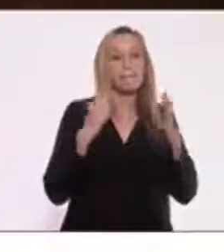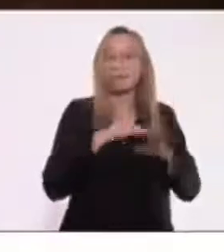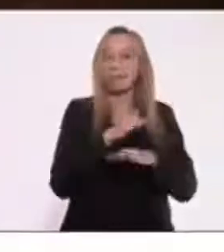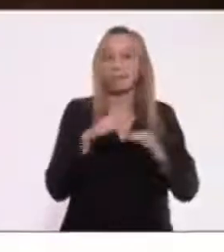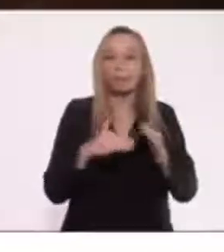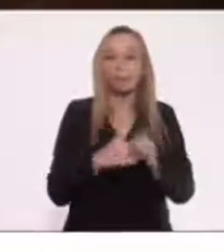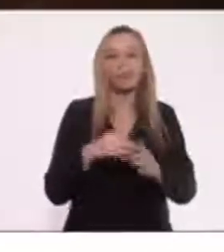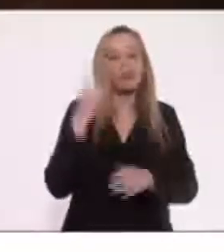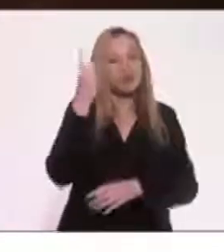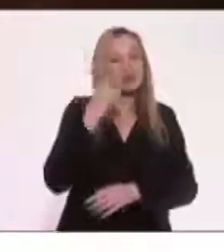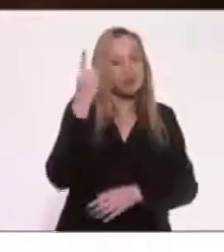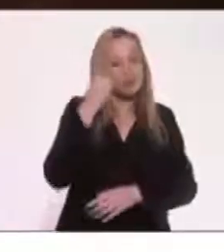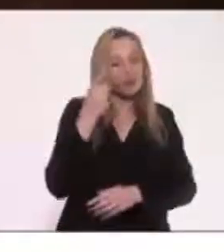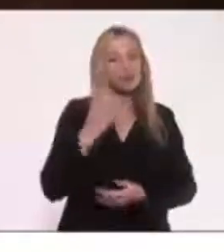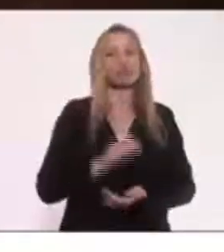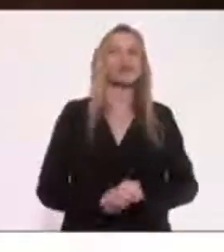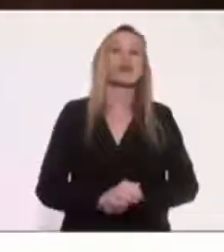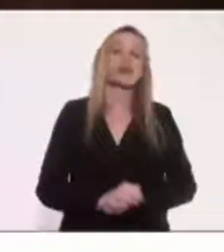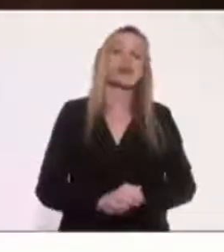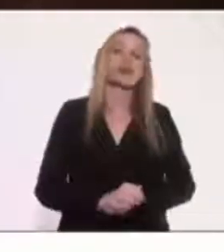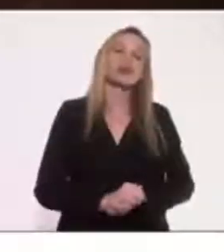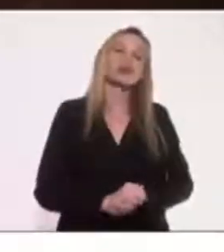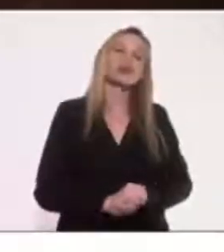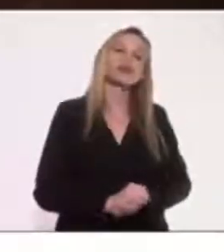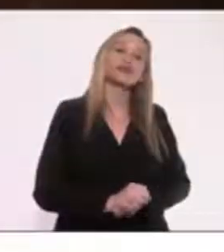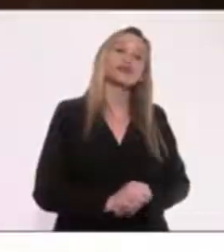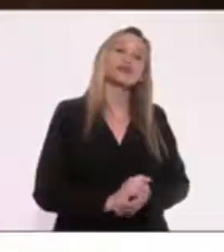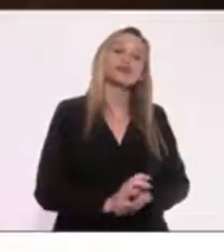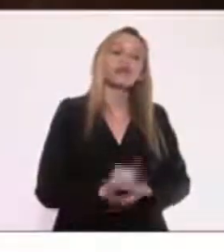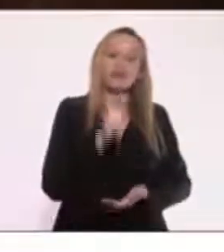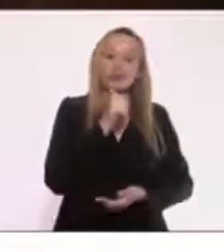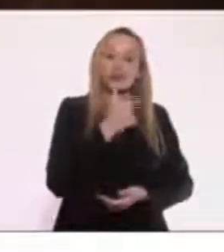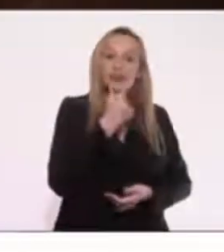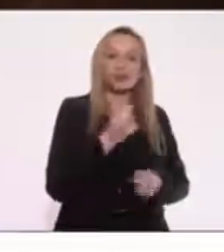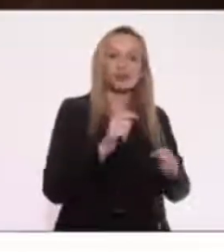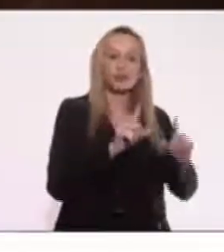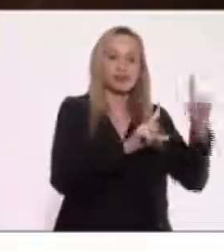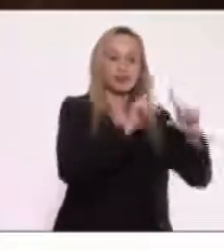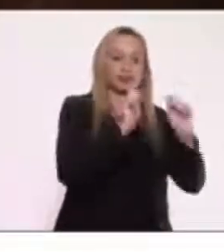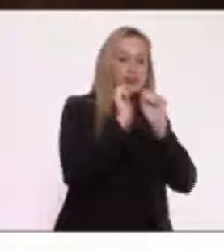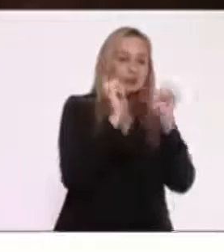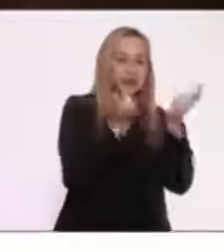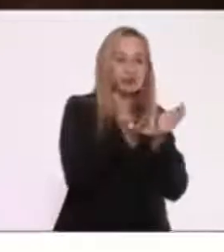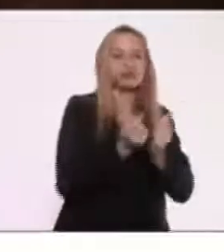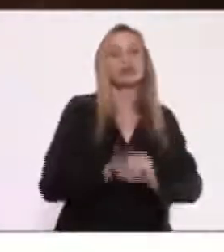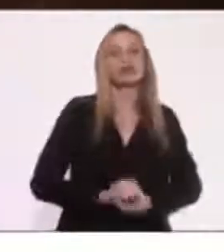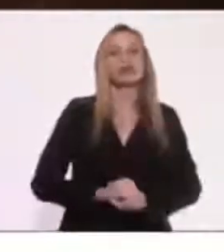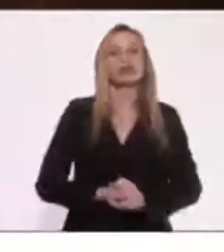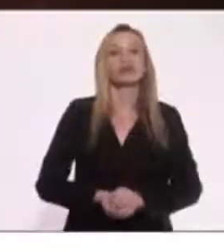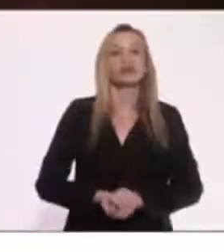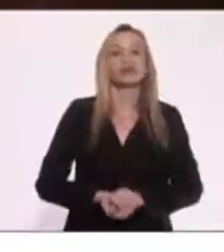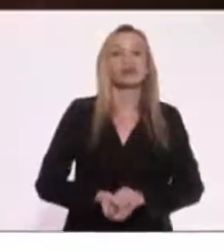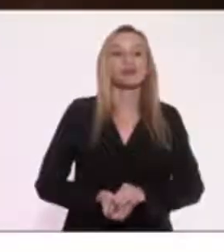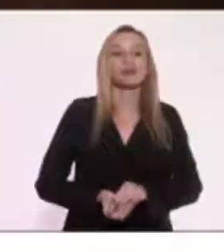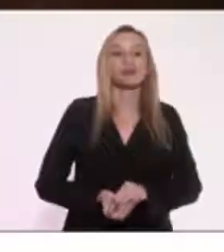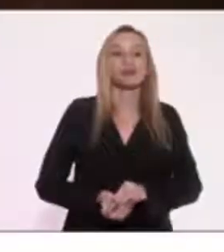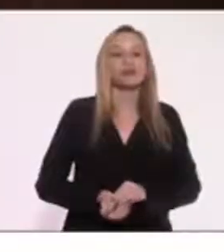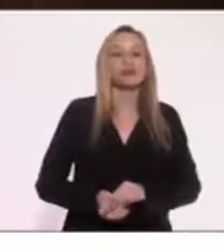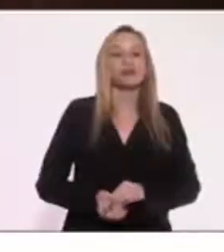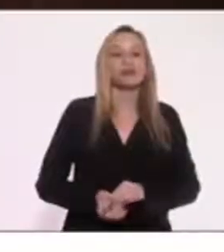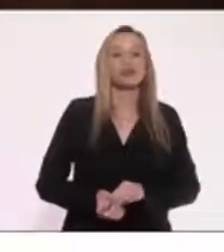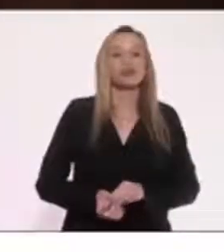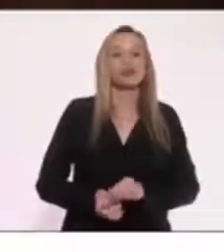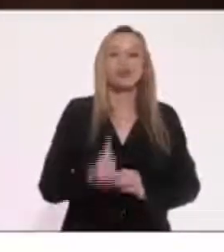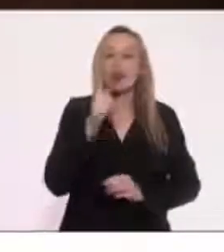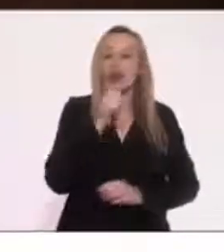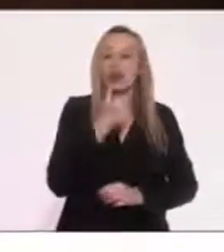senhor presidente, deputado Jorge Felipe Neto, deputadas e deputados, telespectadores da TV Alerge e, sobretudo, essas mulheres